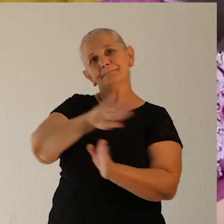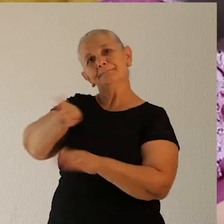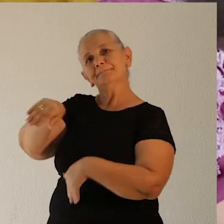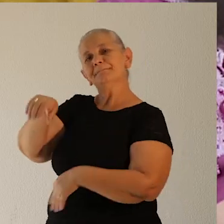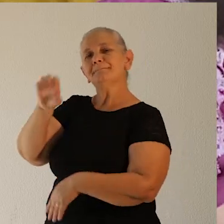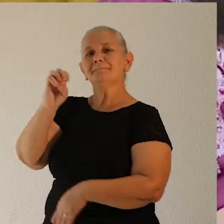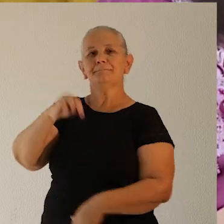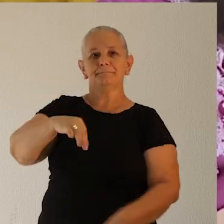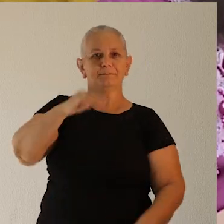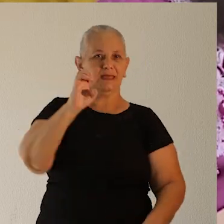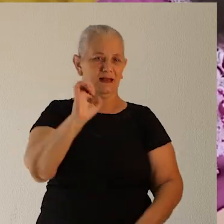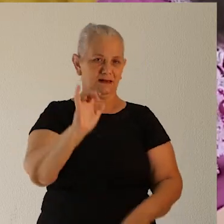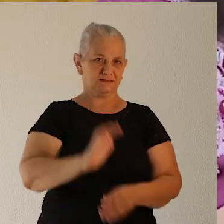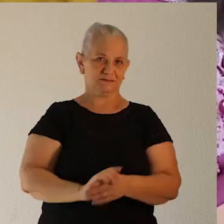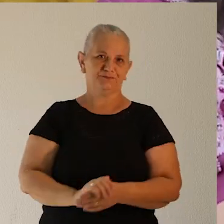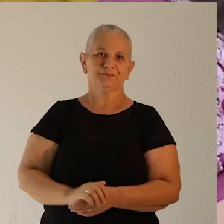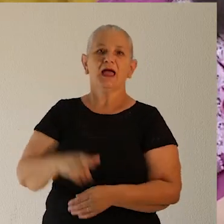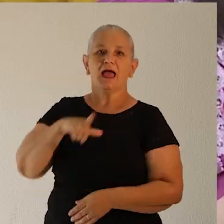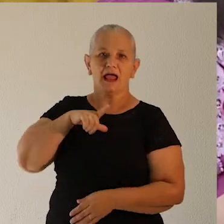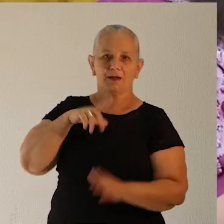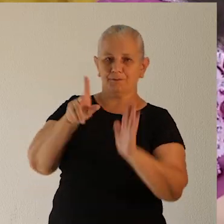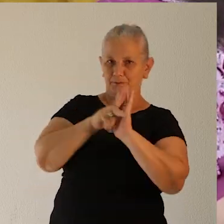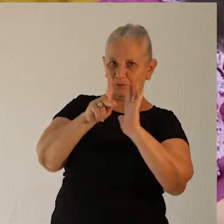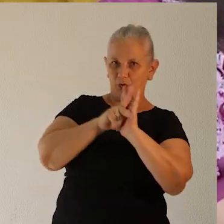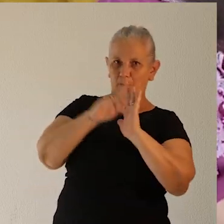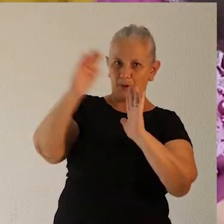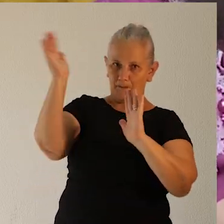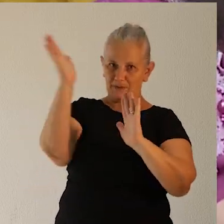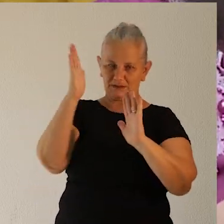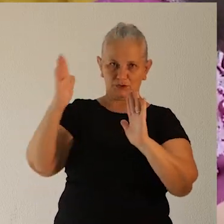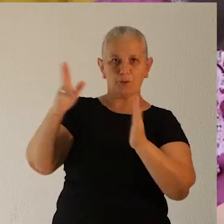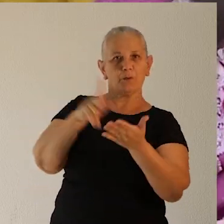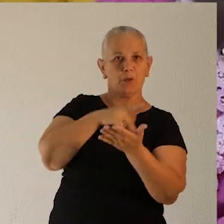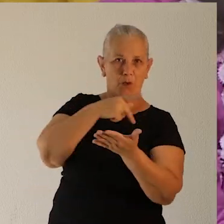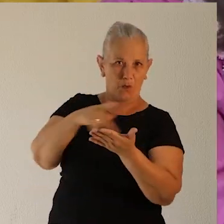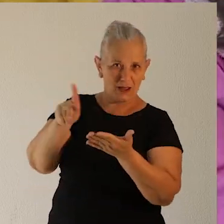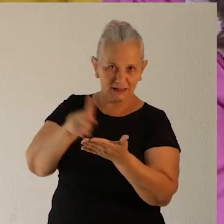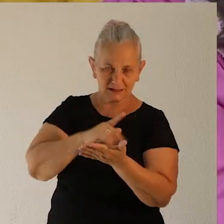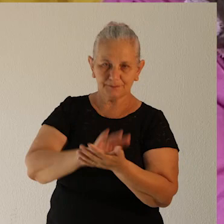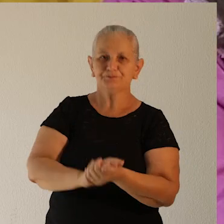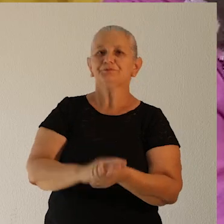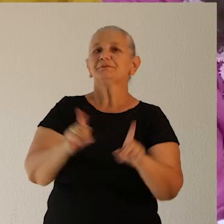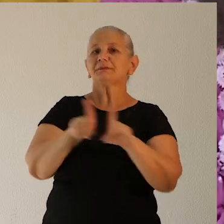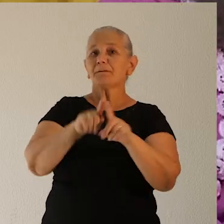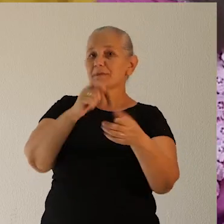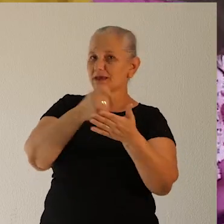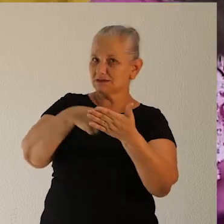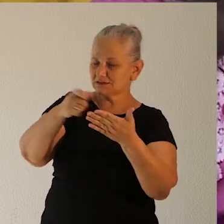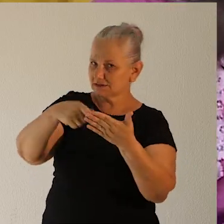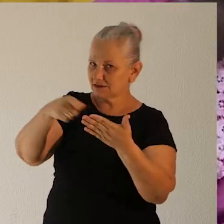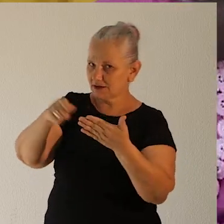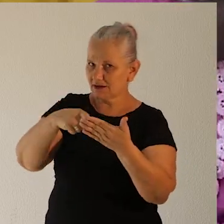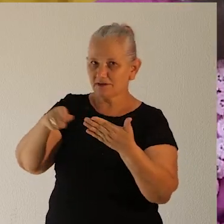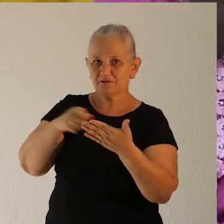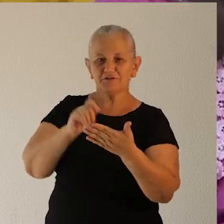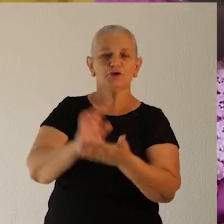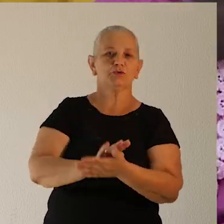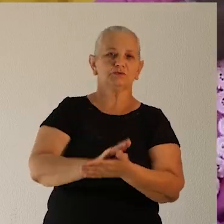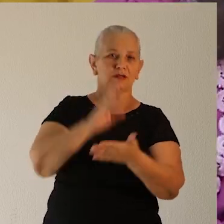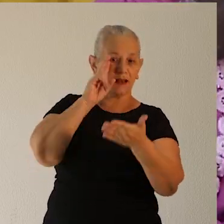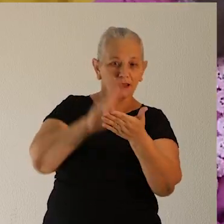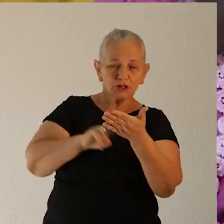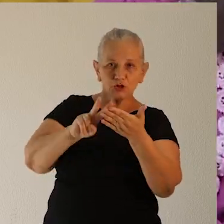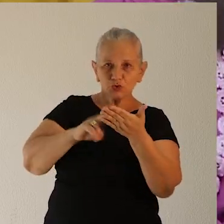brasileira, considerada uma das maiores poetas nacionais. A autora também se destacou no campo da literatura